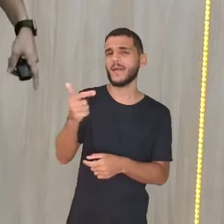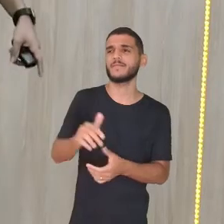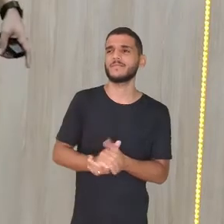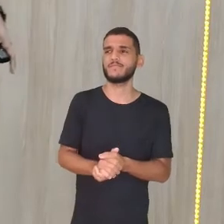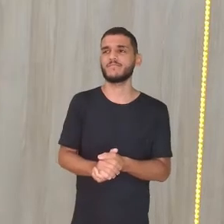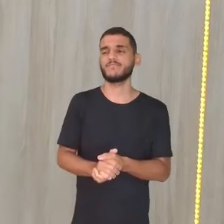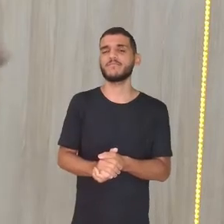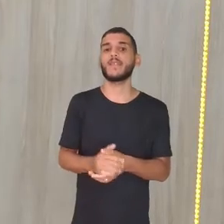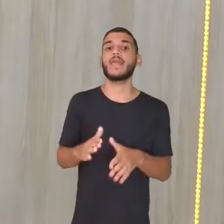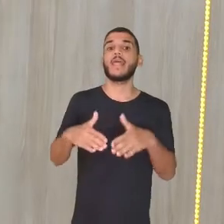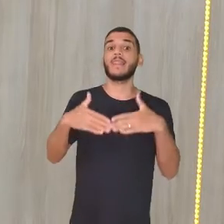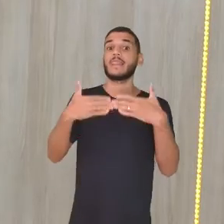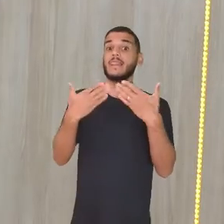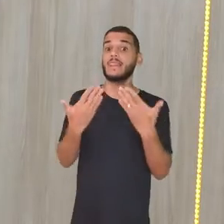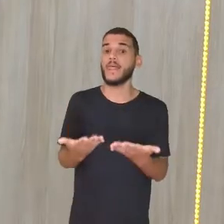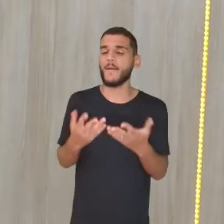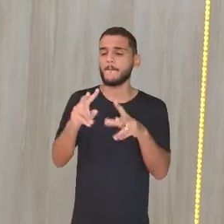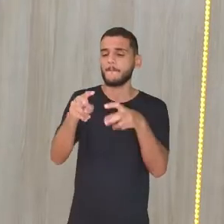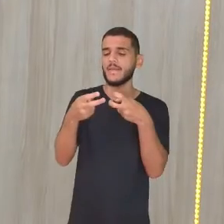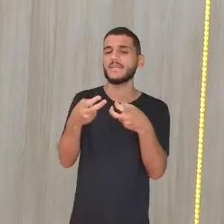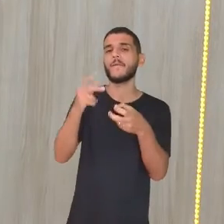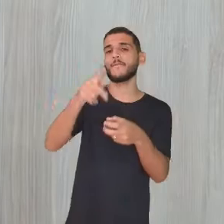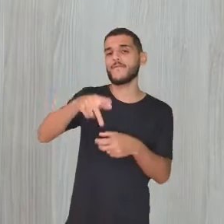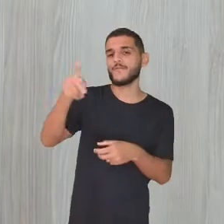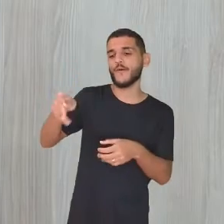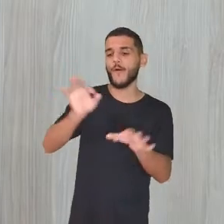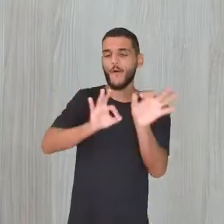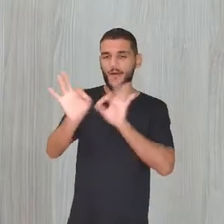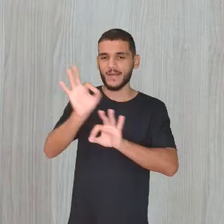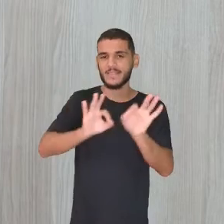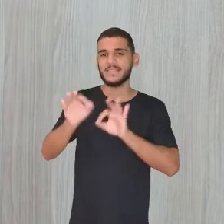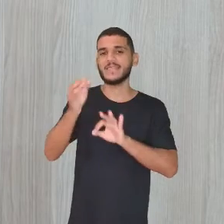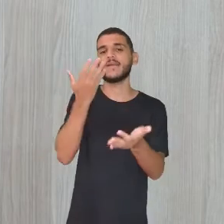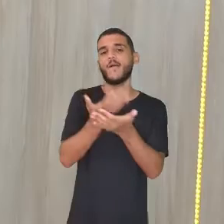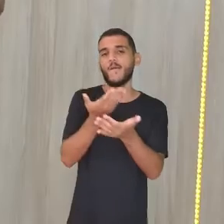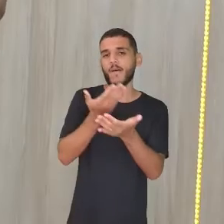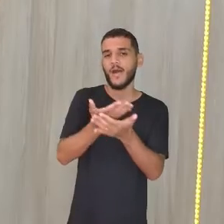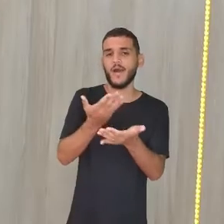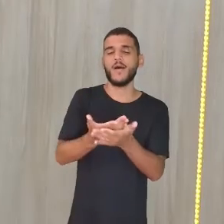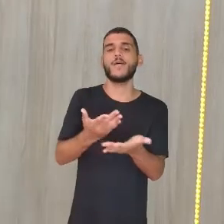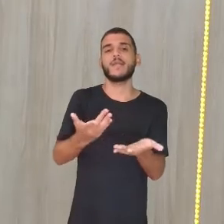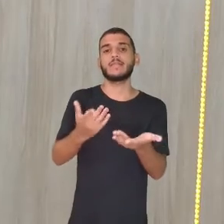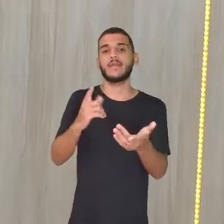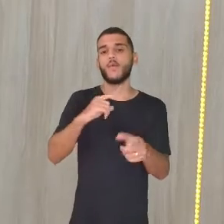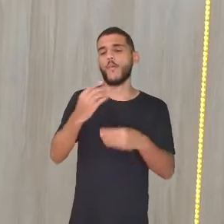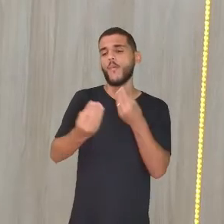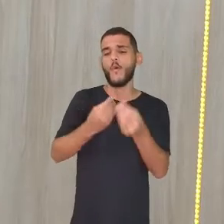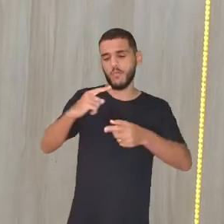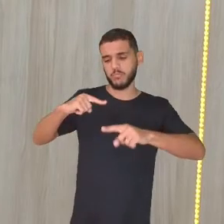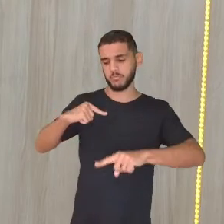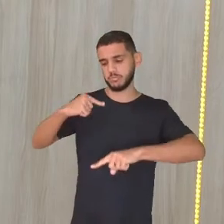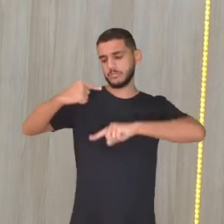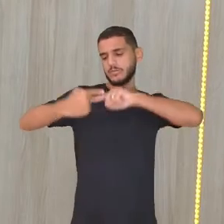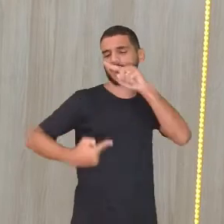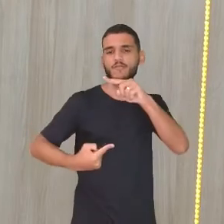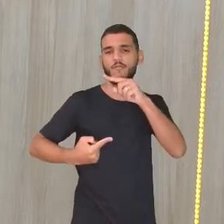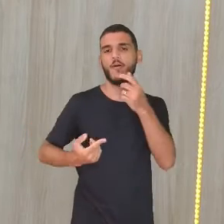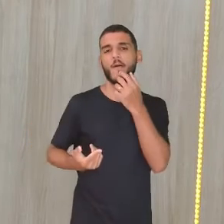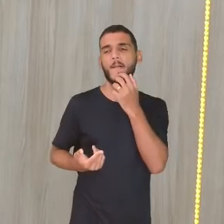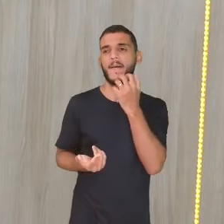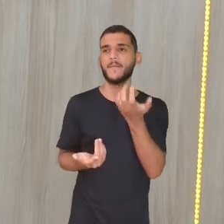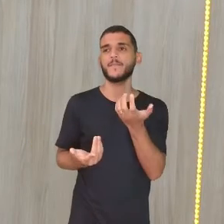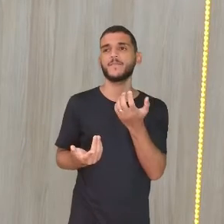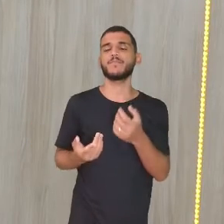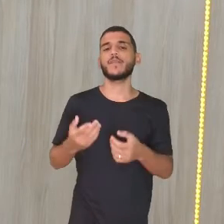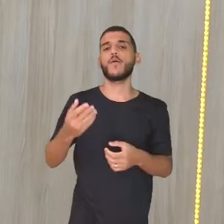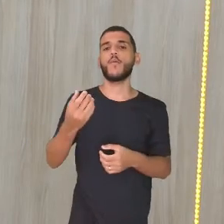Ricardinho preparando uma aula sobre isso, não foi, parceiro? De transformação aí, como você transforma a